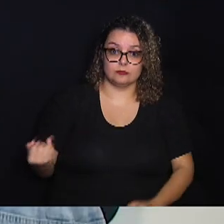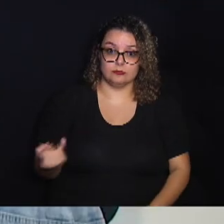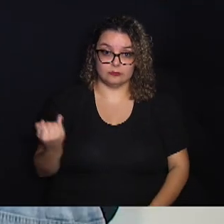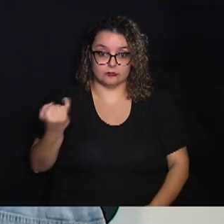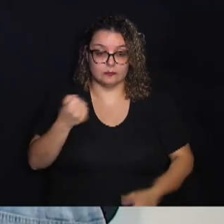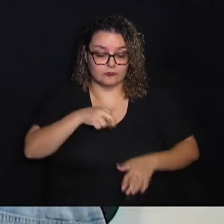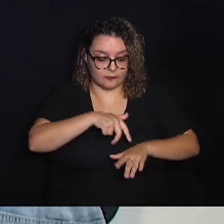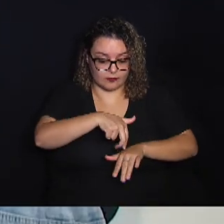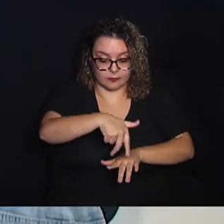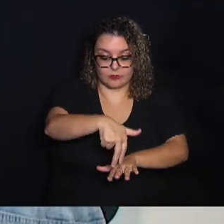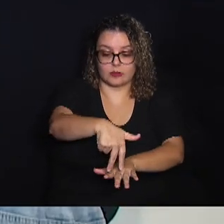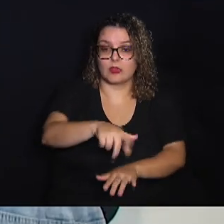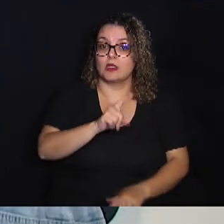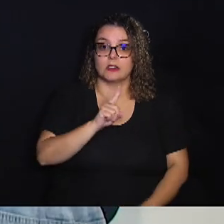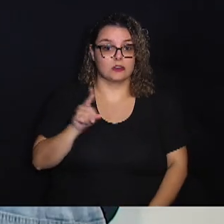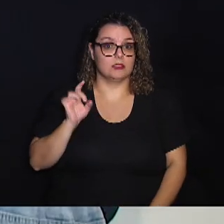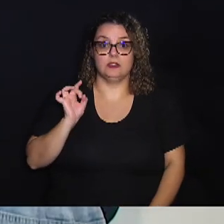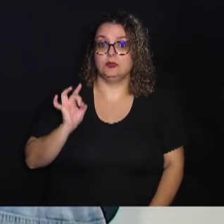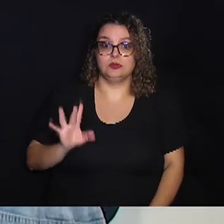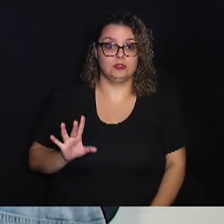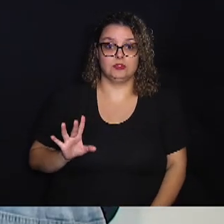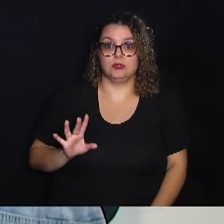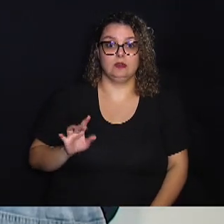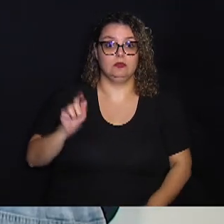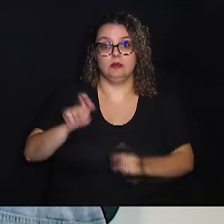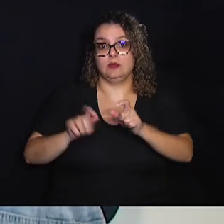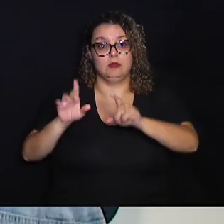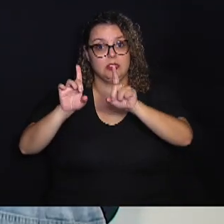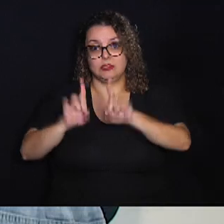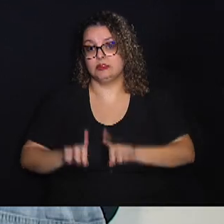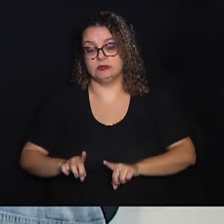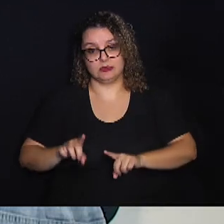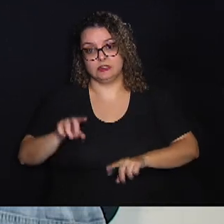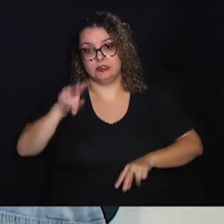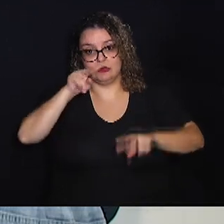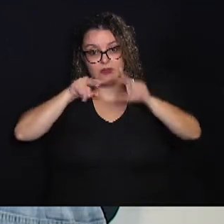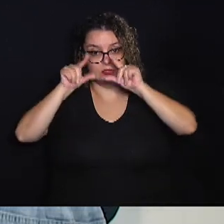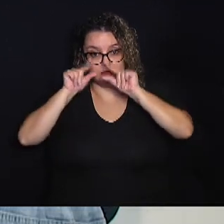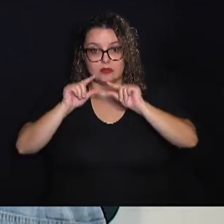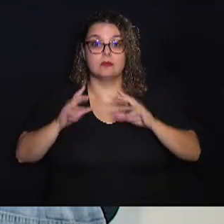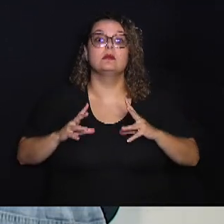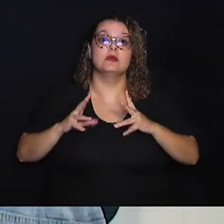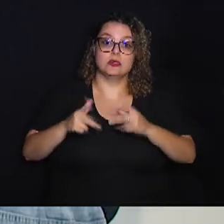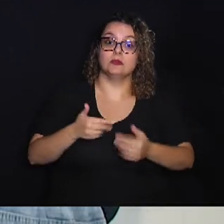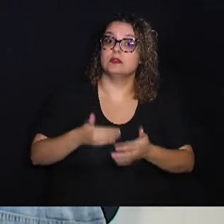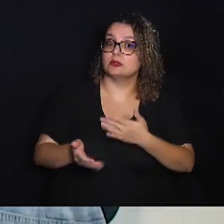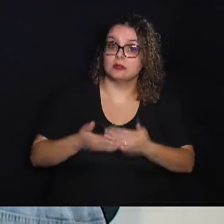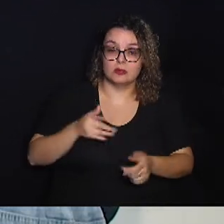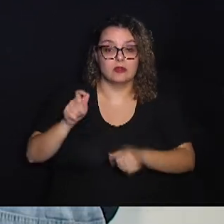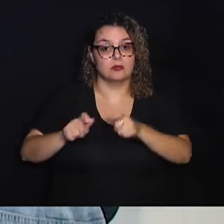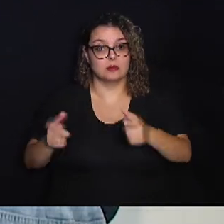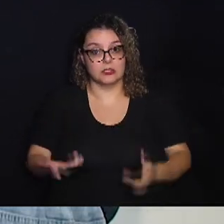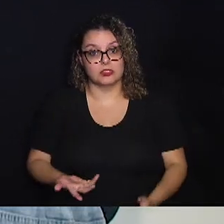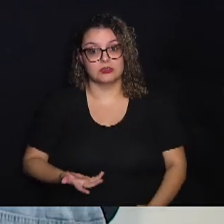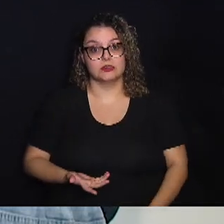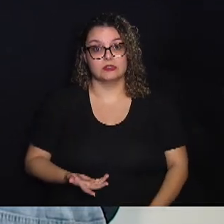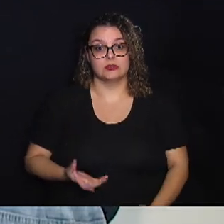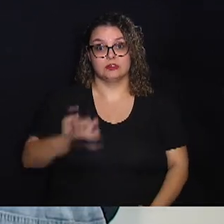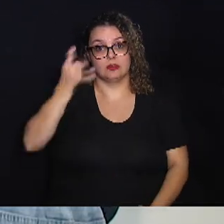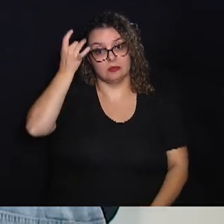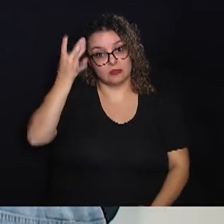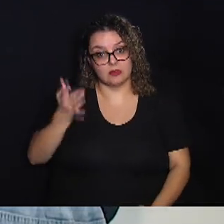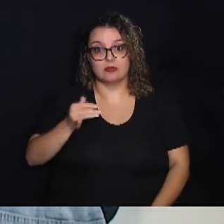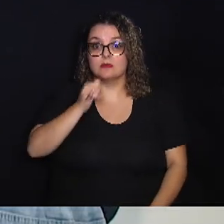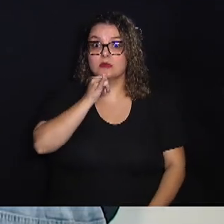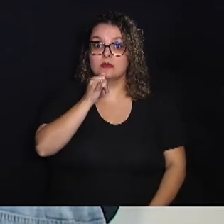piso tátil não é só para a pessoa com deficiência visual, mas é para toda e qualquer pessoa, né? Que vai facilitar, por